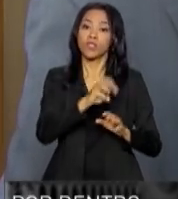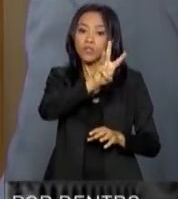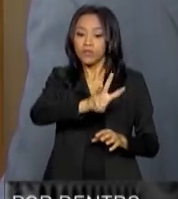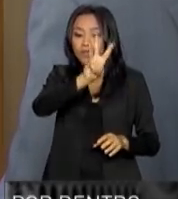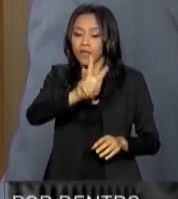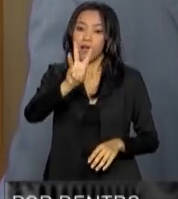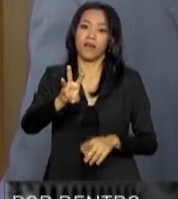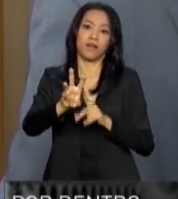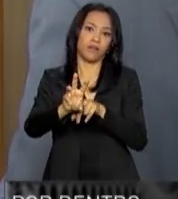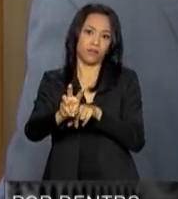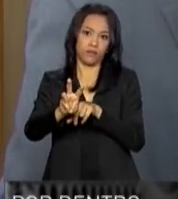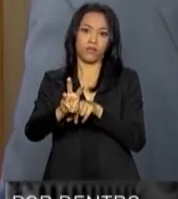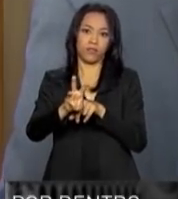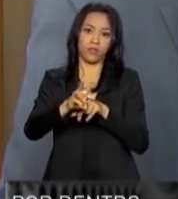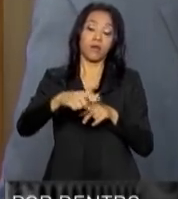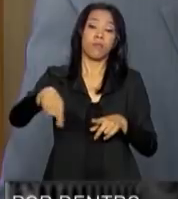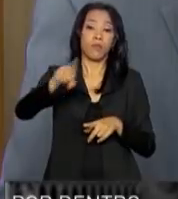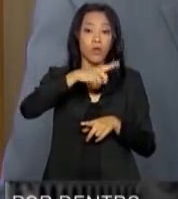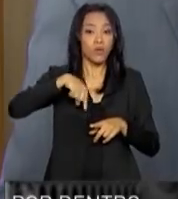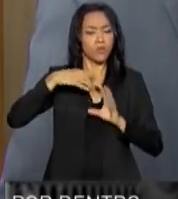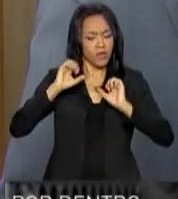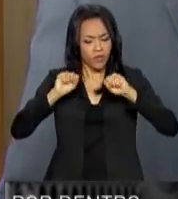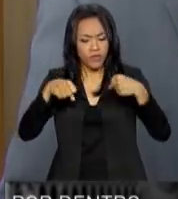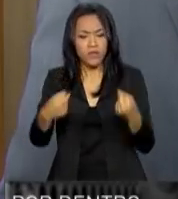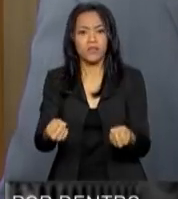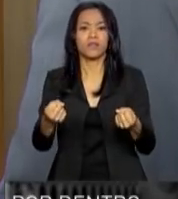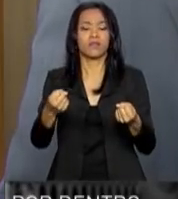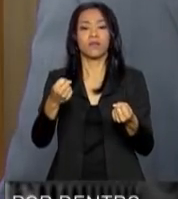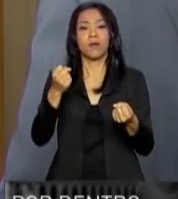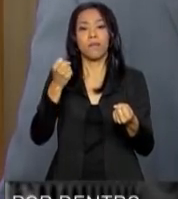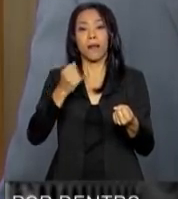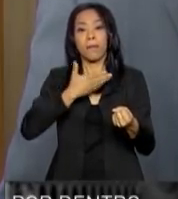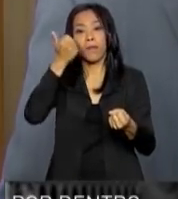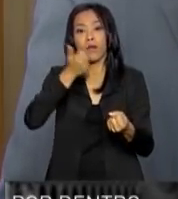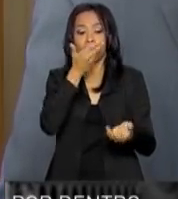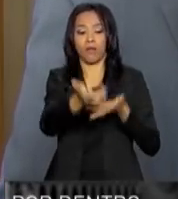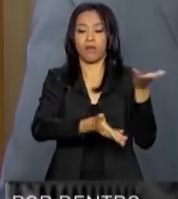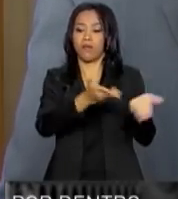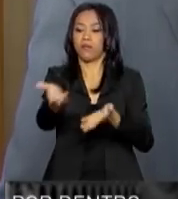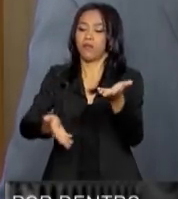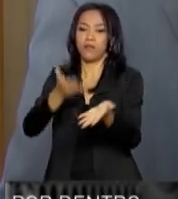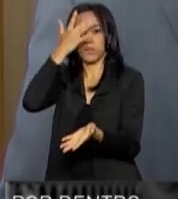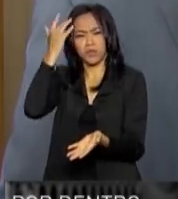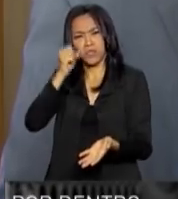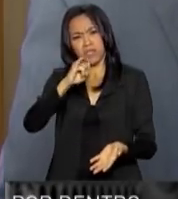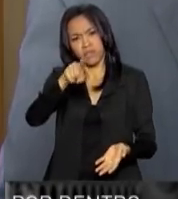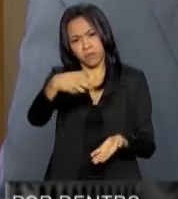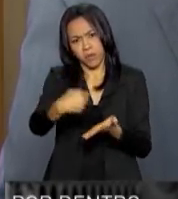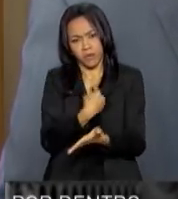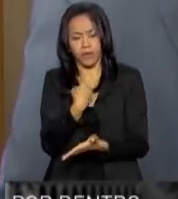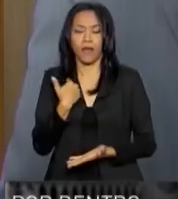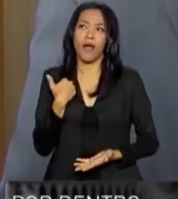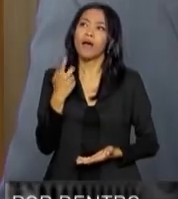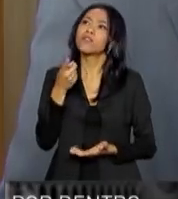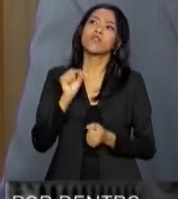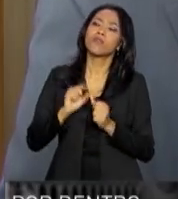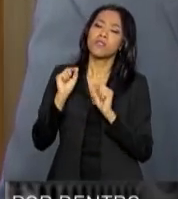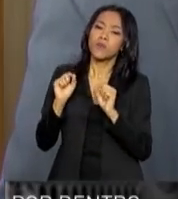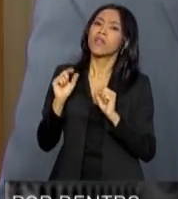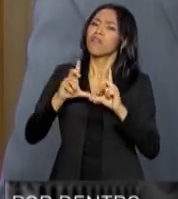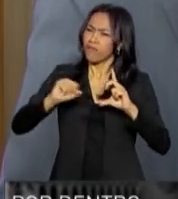atendimento remoto nós estamos reforçando ele pra conseguir atender melhor a população se você perguntar para mim olha o que você se estão planejando vai